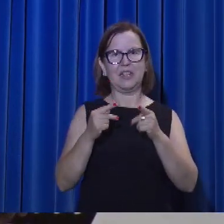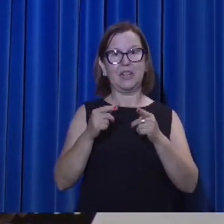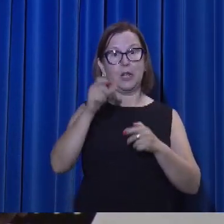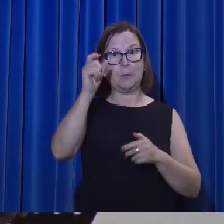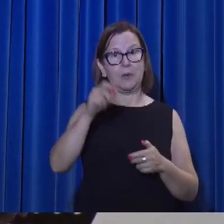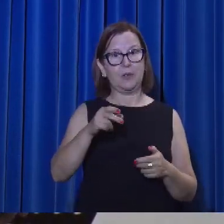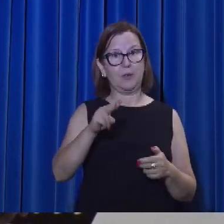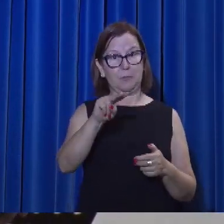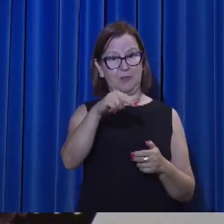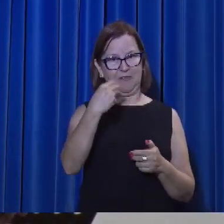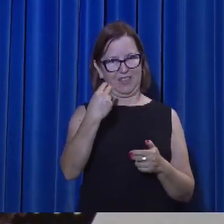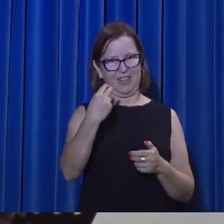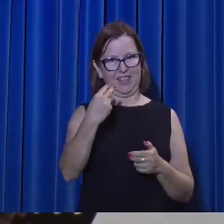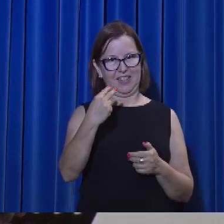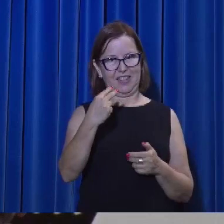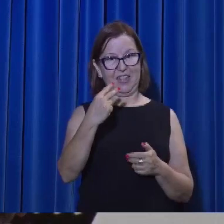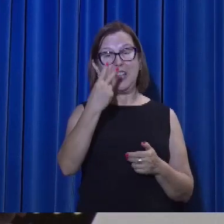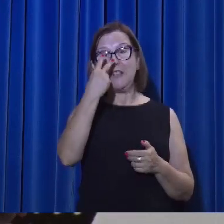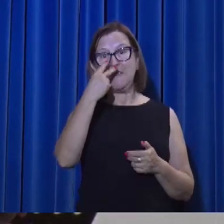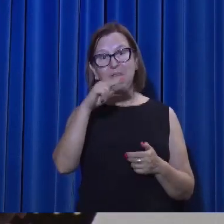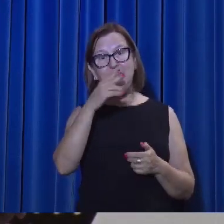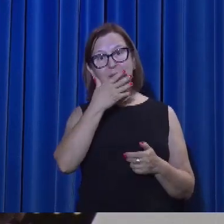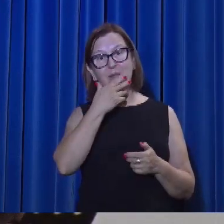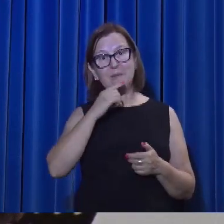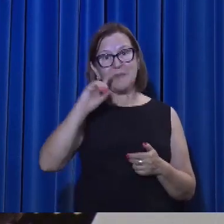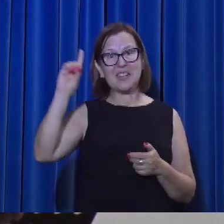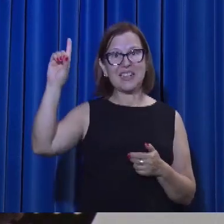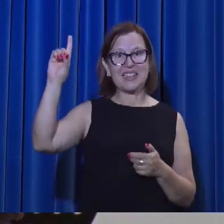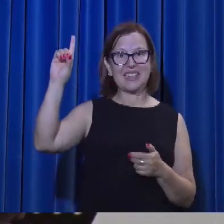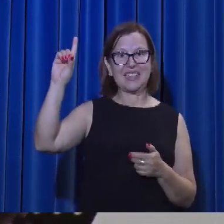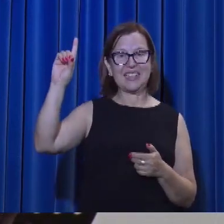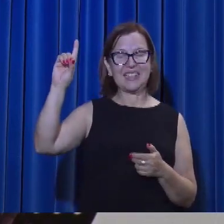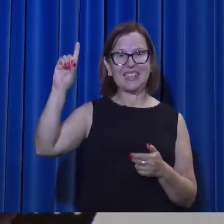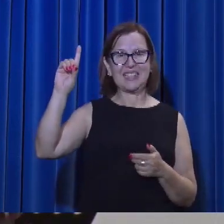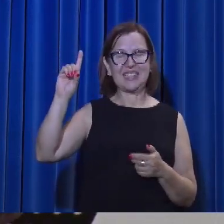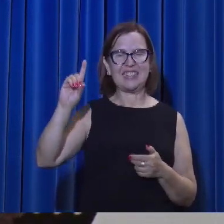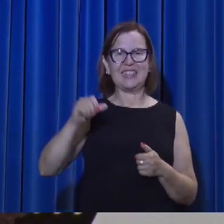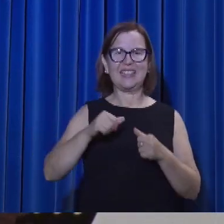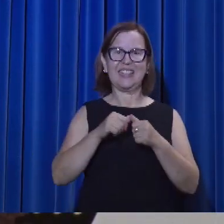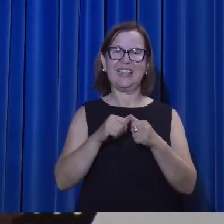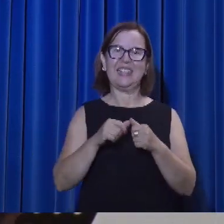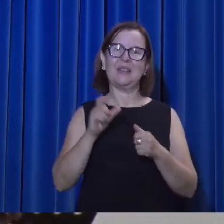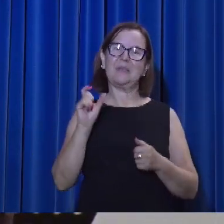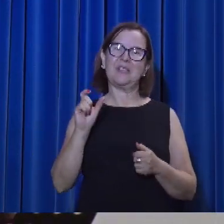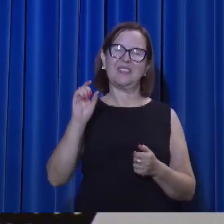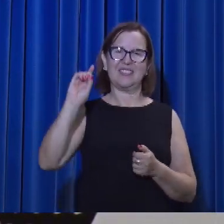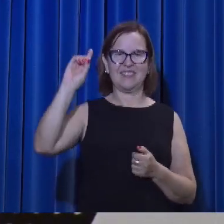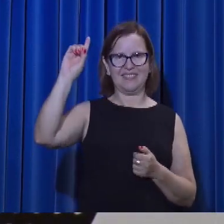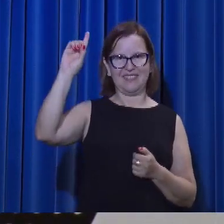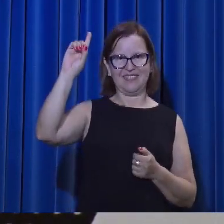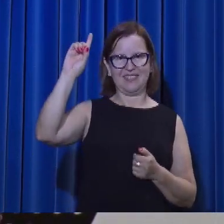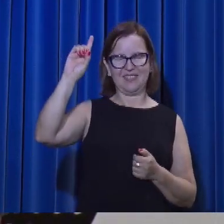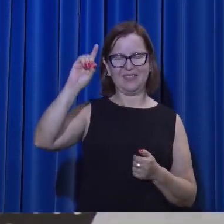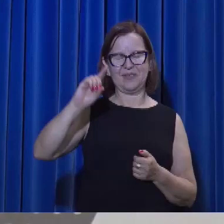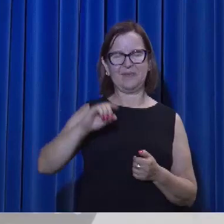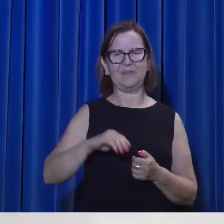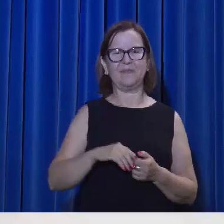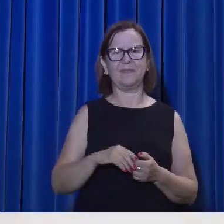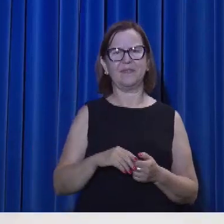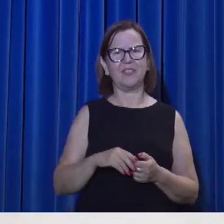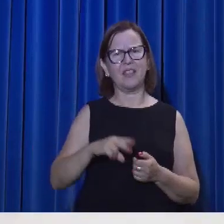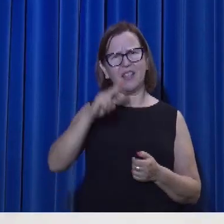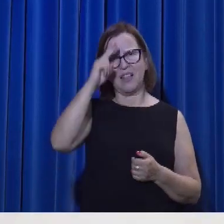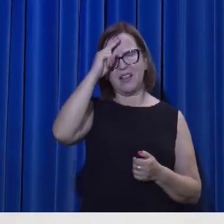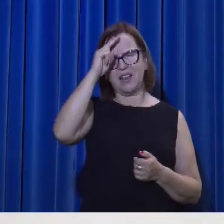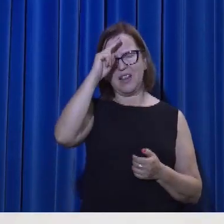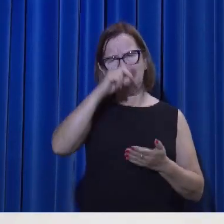Pai. Esse é o Verbo de Deus. O Logos, a palavra. Vocês lembram também lá